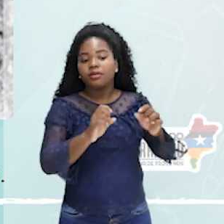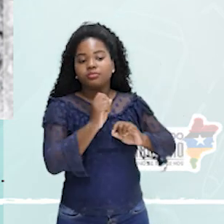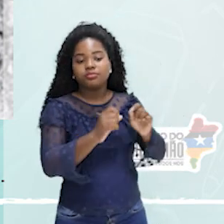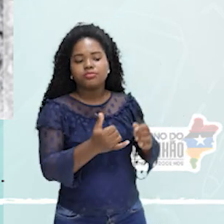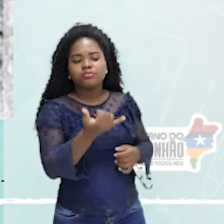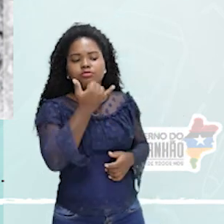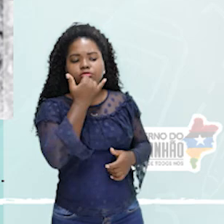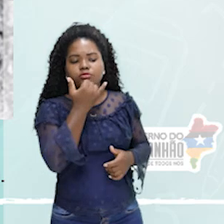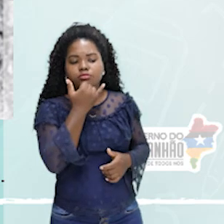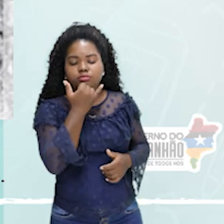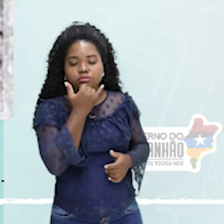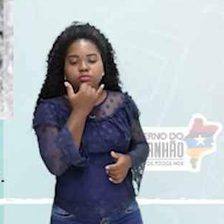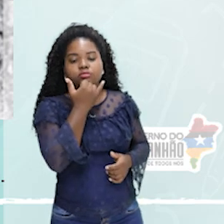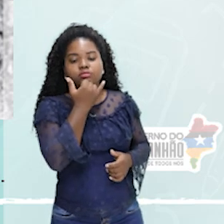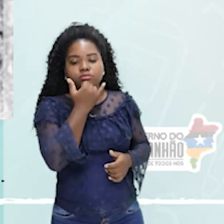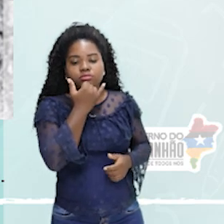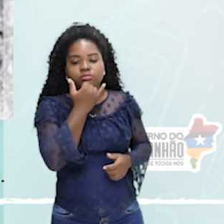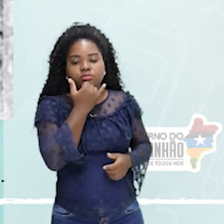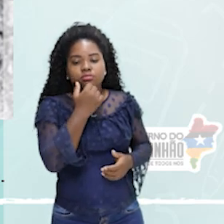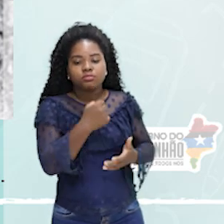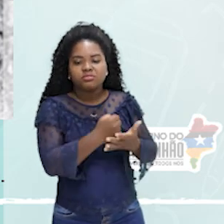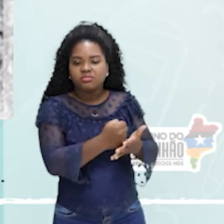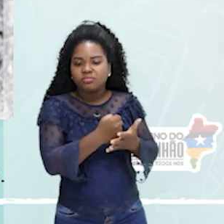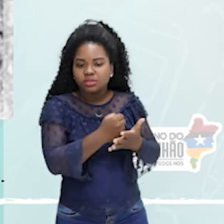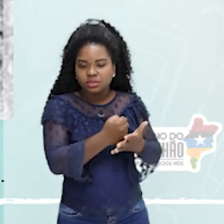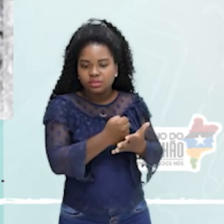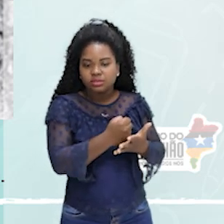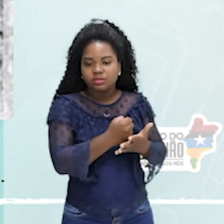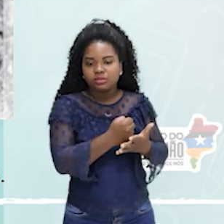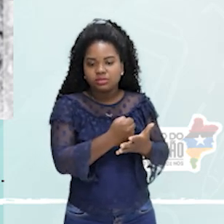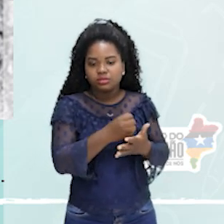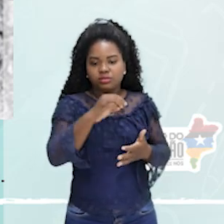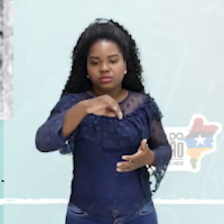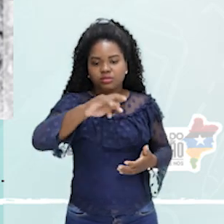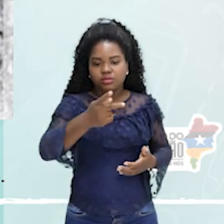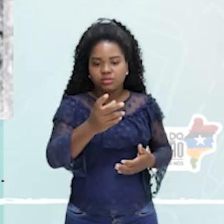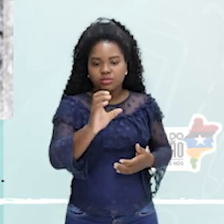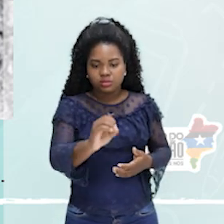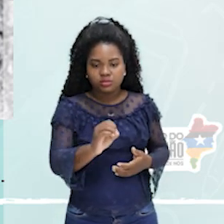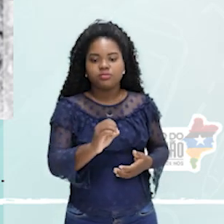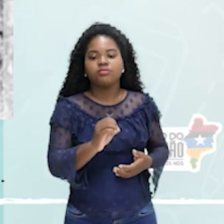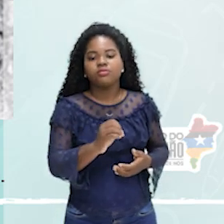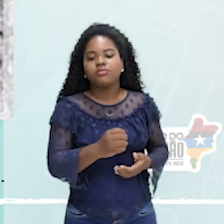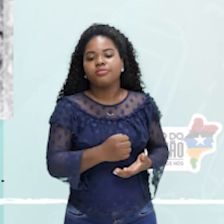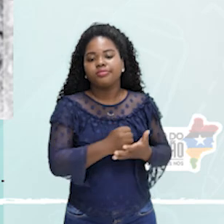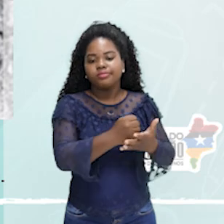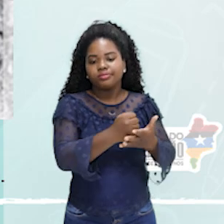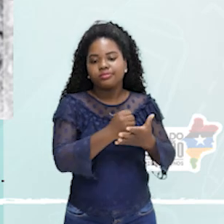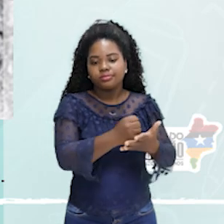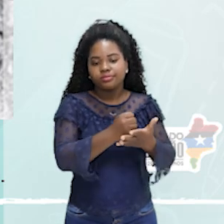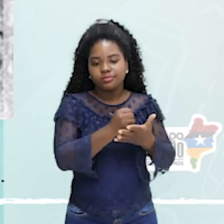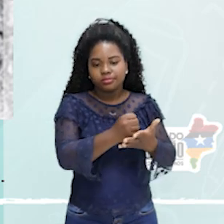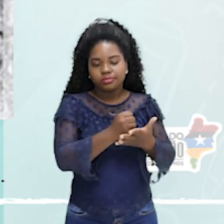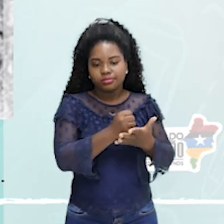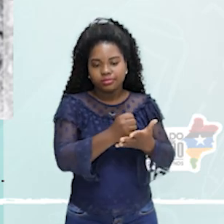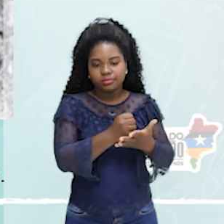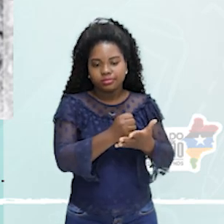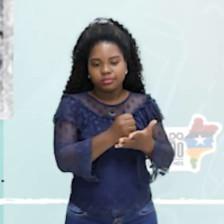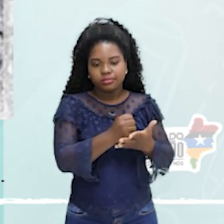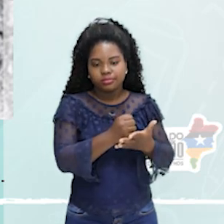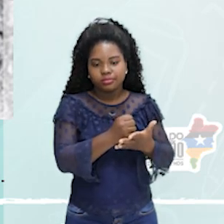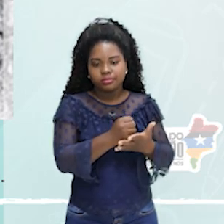ó, desculpe-me, preciso deste aluno para abastecer meu carro, tá